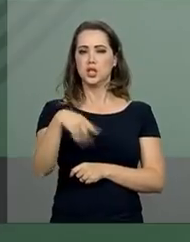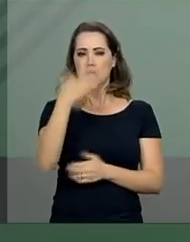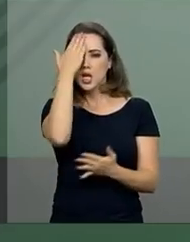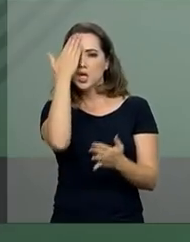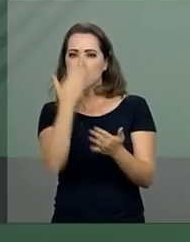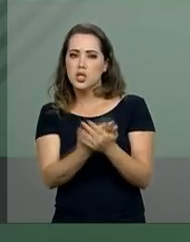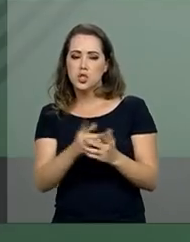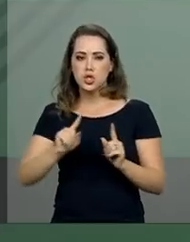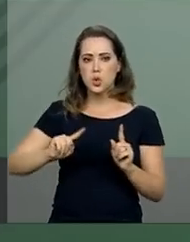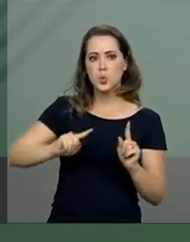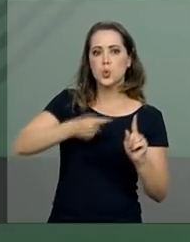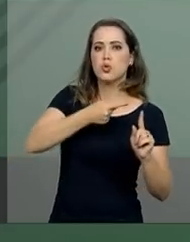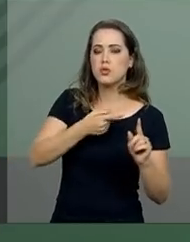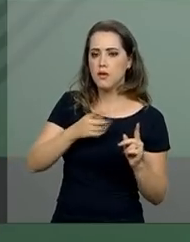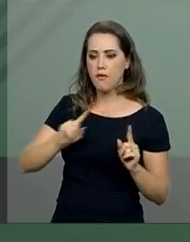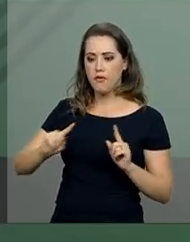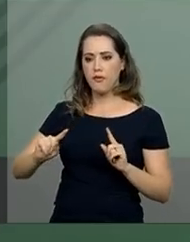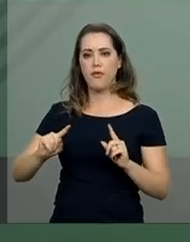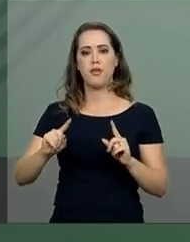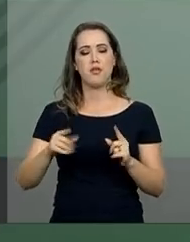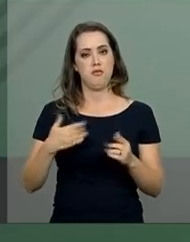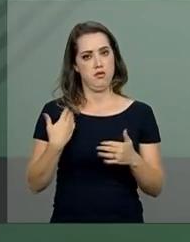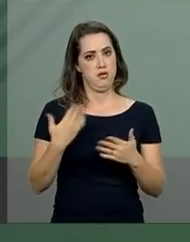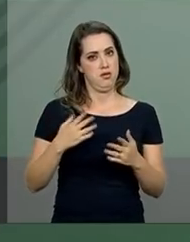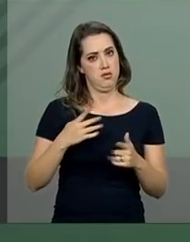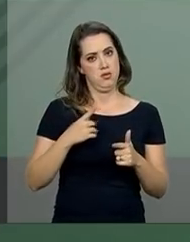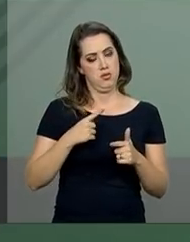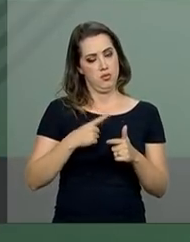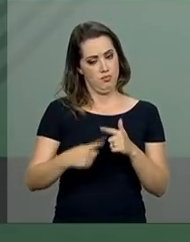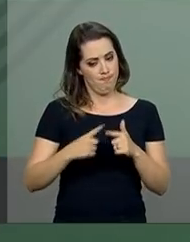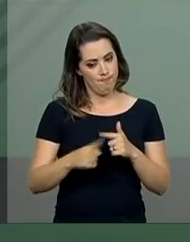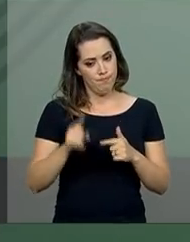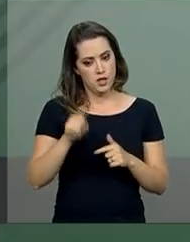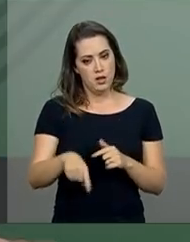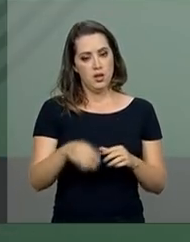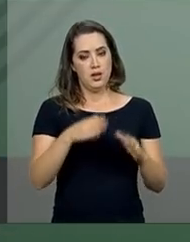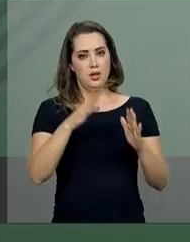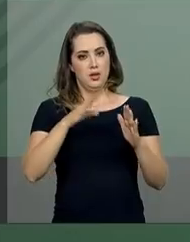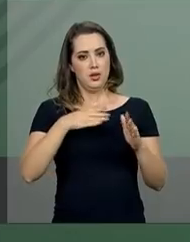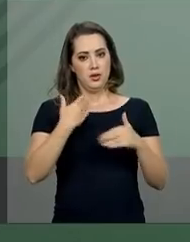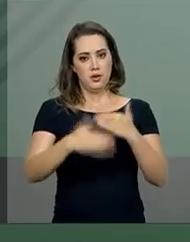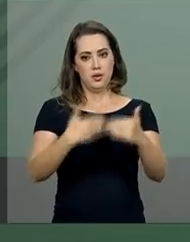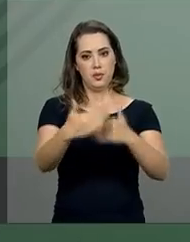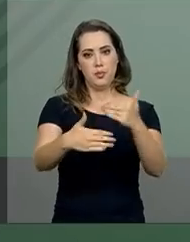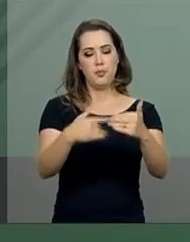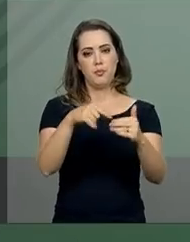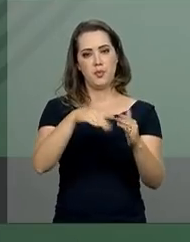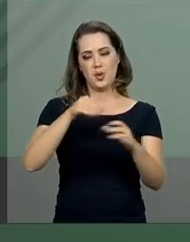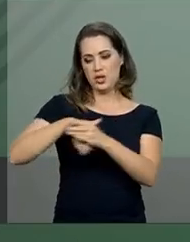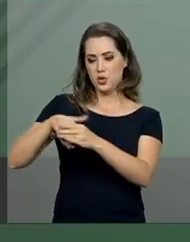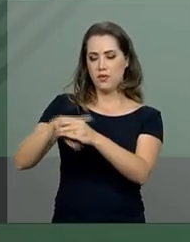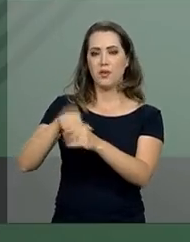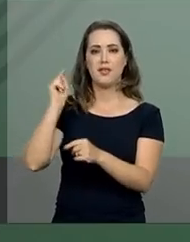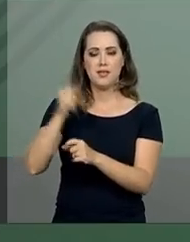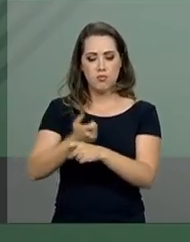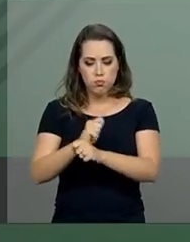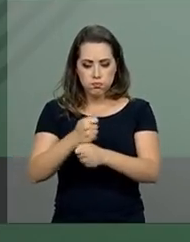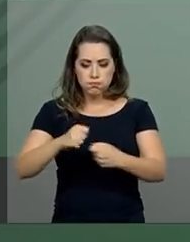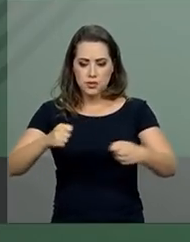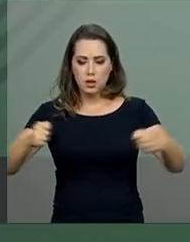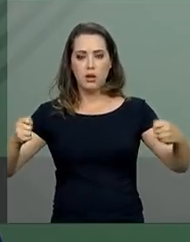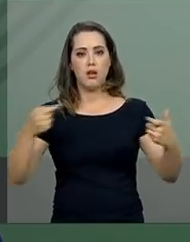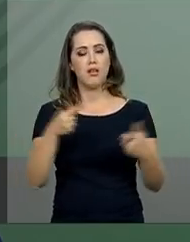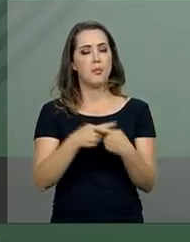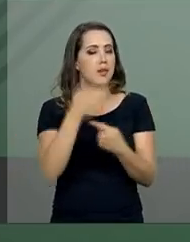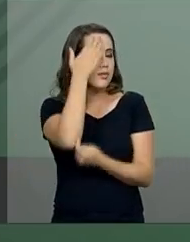desafios o desafio do processo eleitoral é um desafio gigante porque realmente